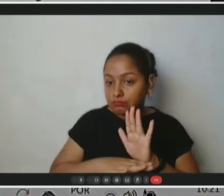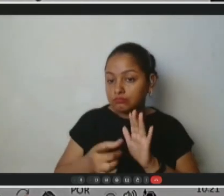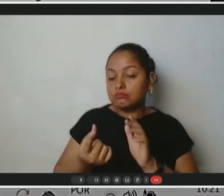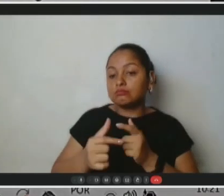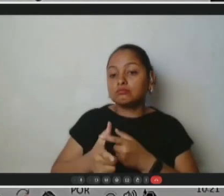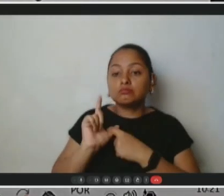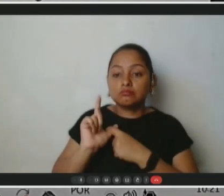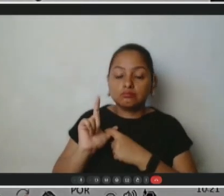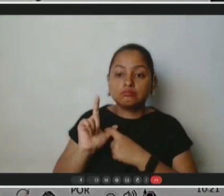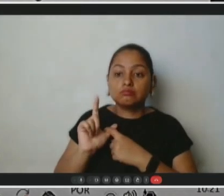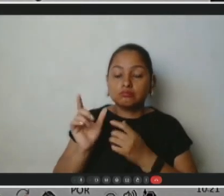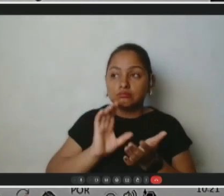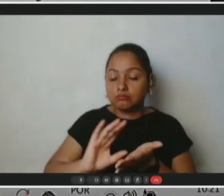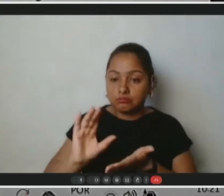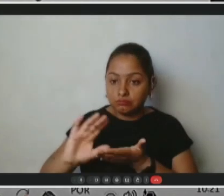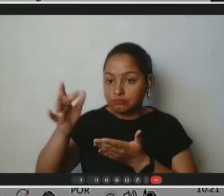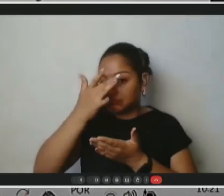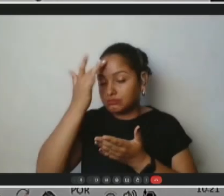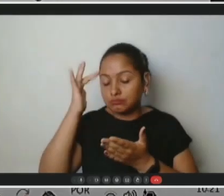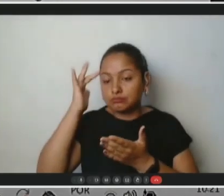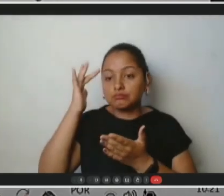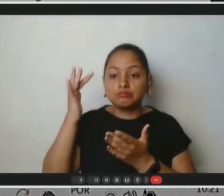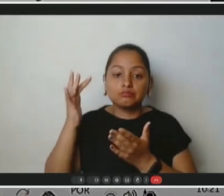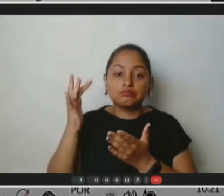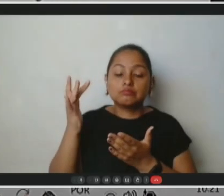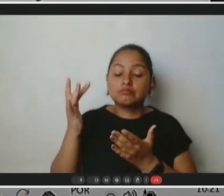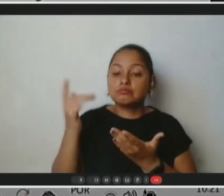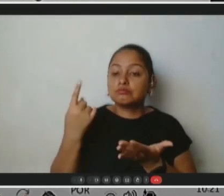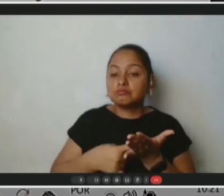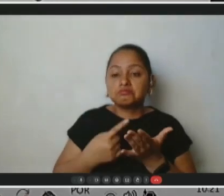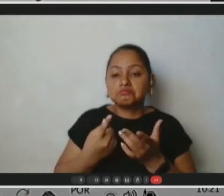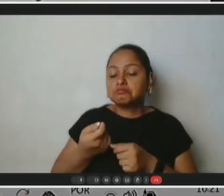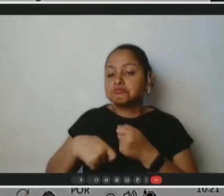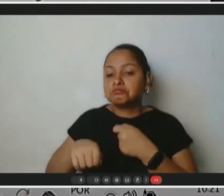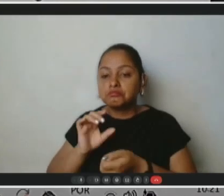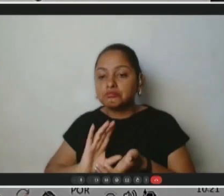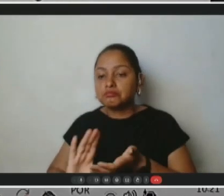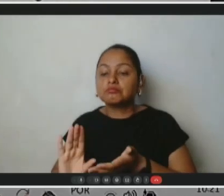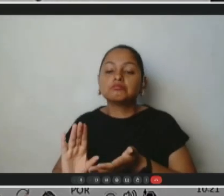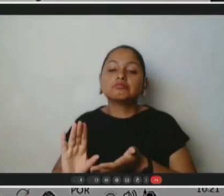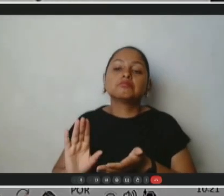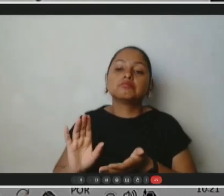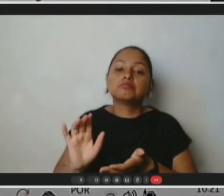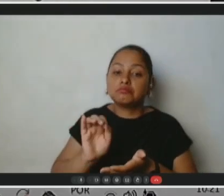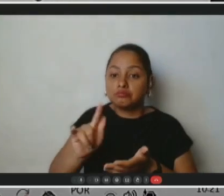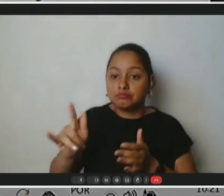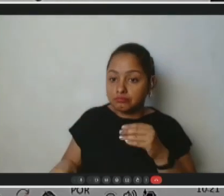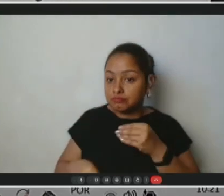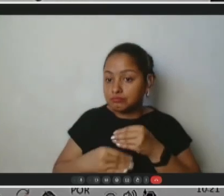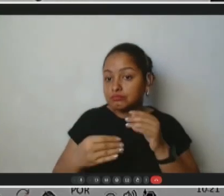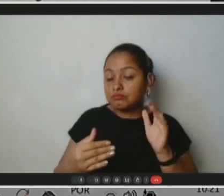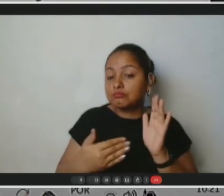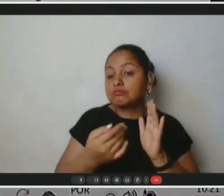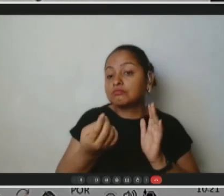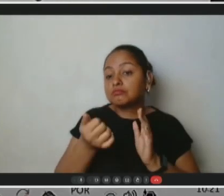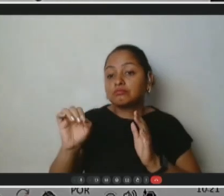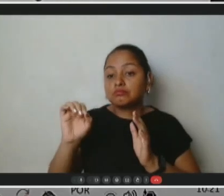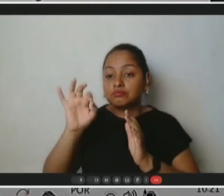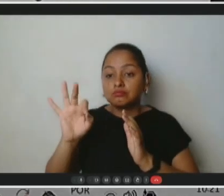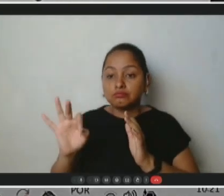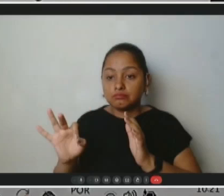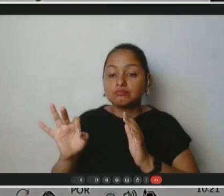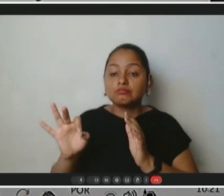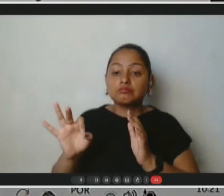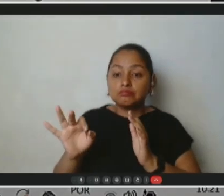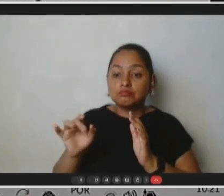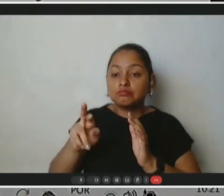com pessoal e encargos sociais à conta de recursos do orçamento fiscal será fixada em até 60% da receita corrente líquida